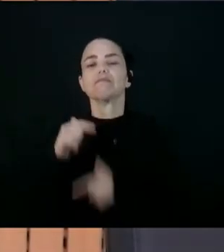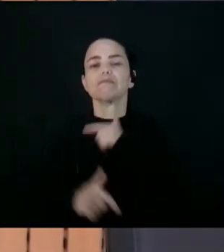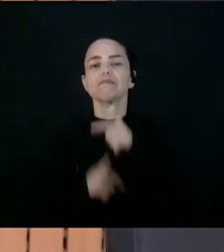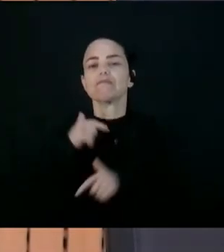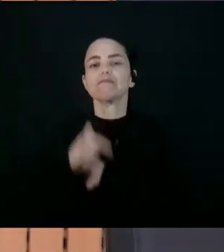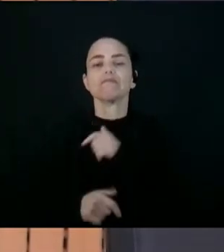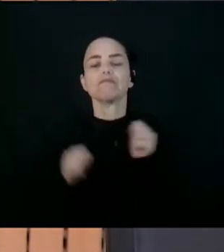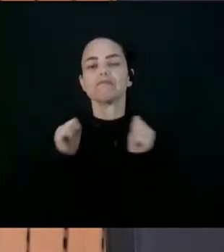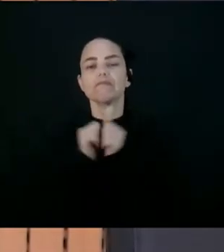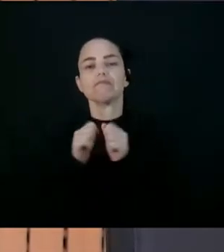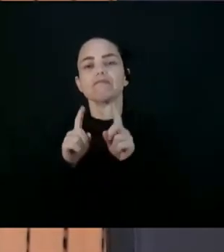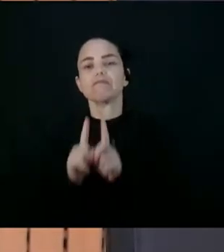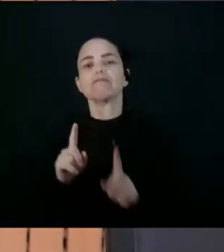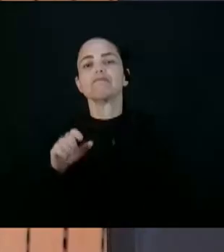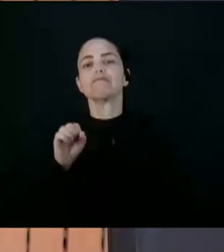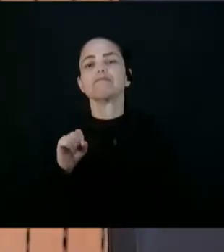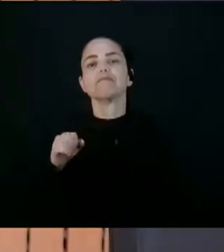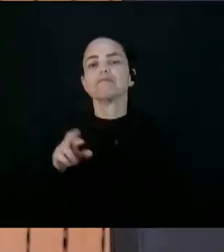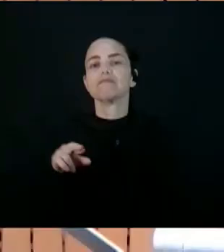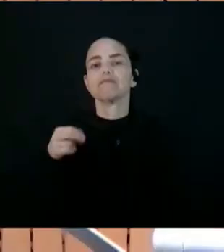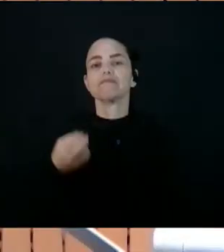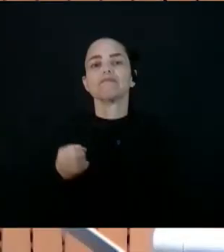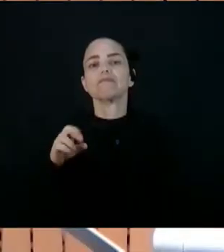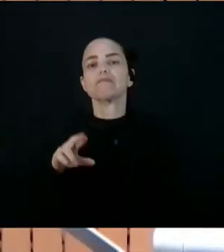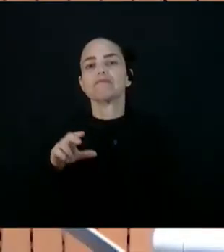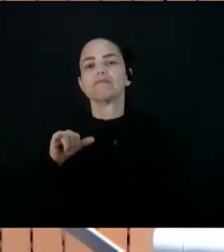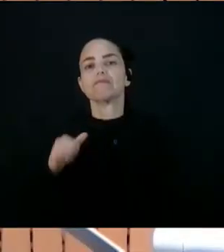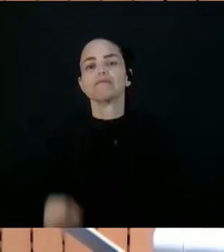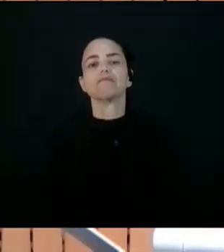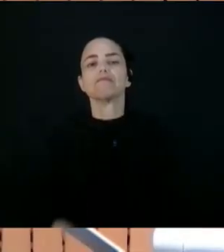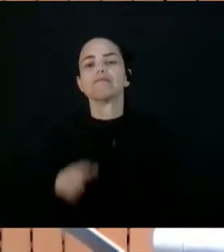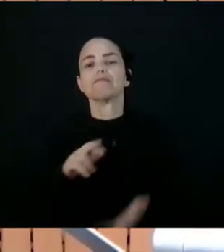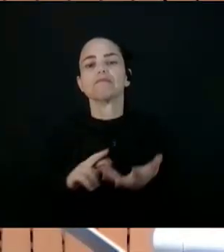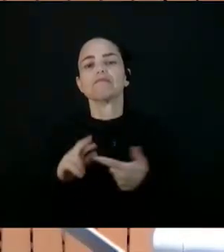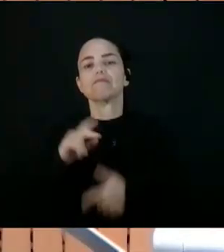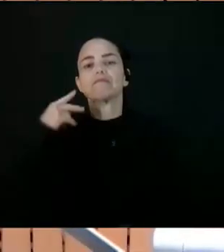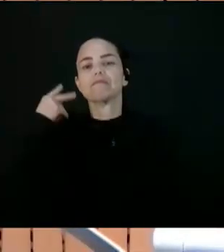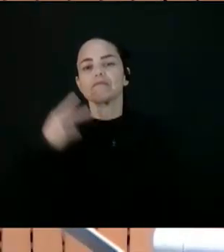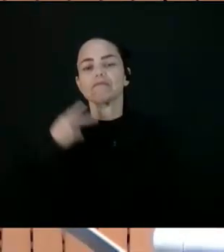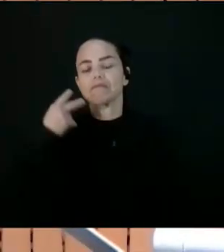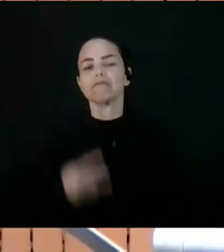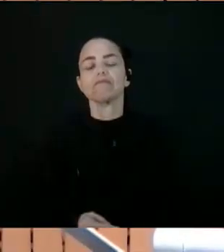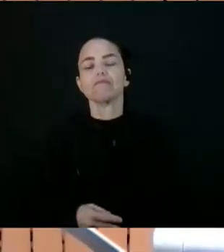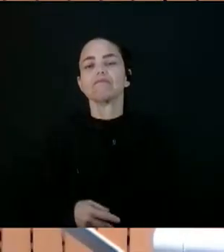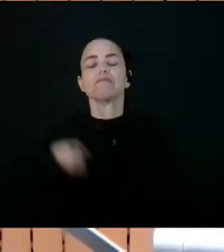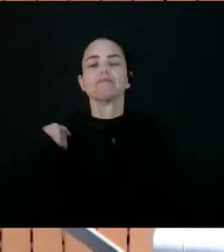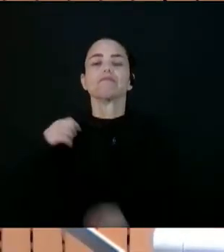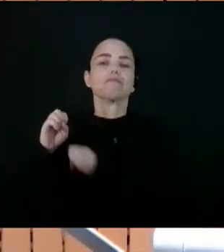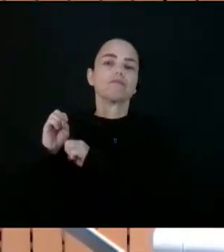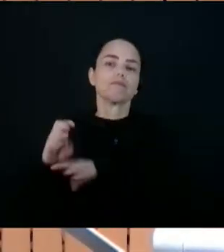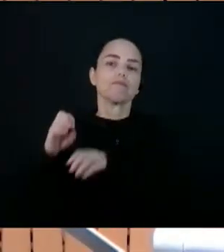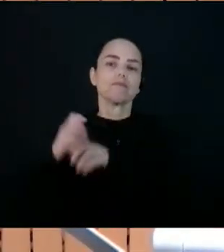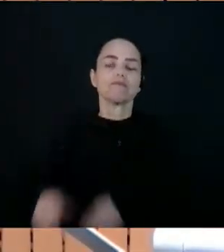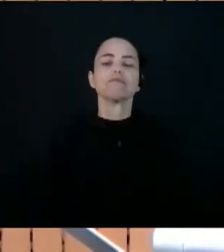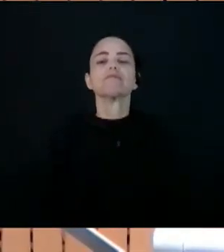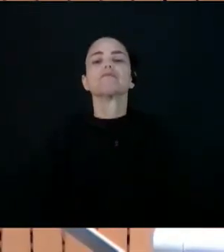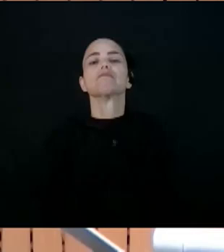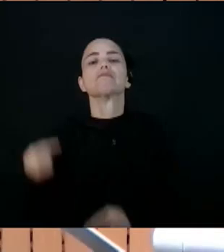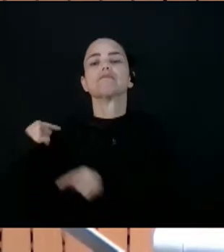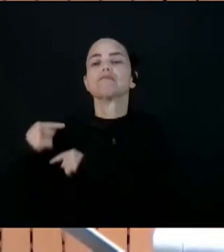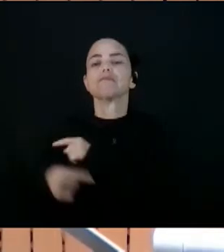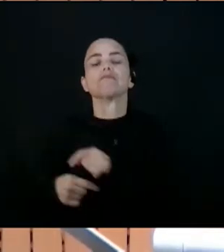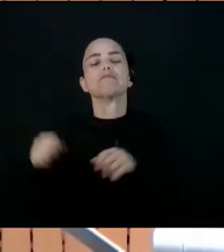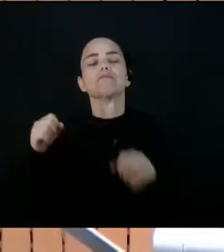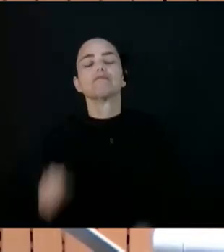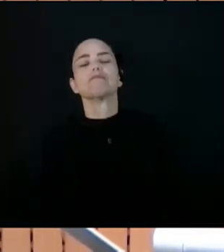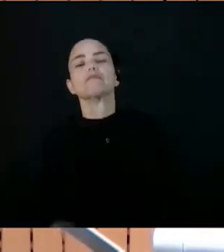de Signorelli e de outros vereadores. Já foi dito aqui tudo que ele deixou aqui como legado para a cidade, para a